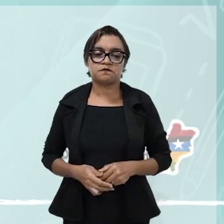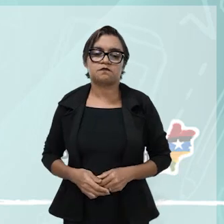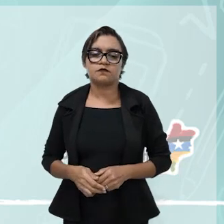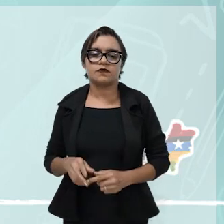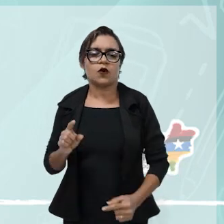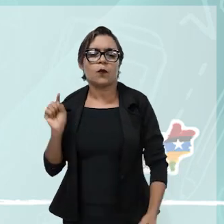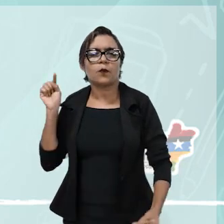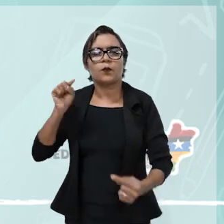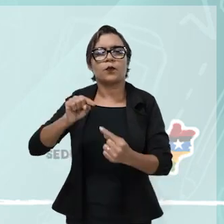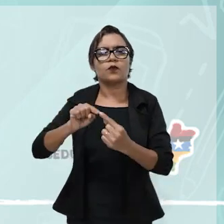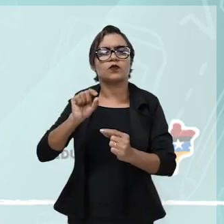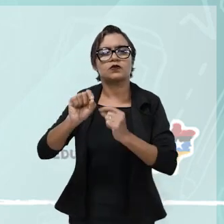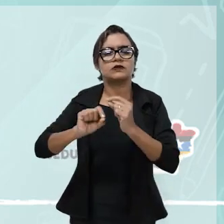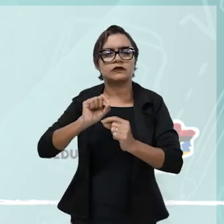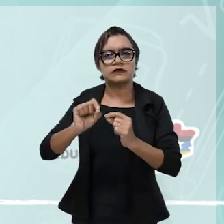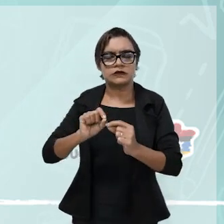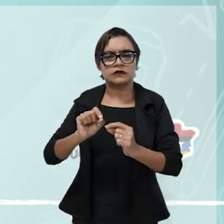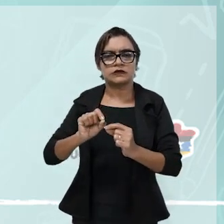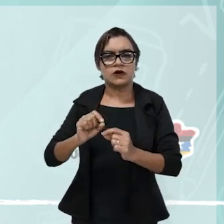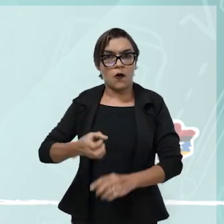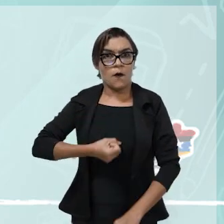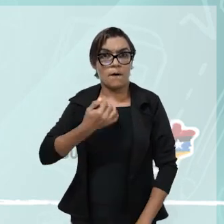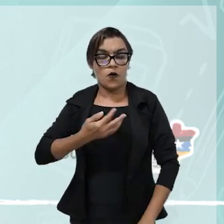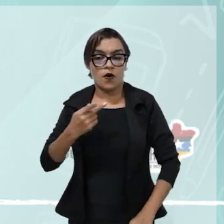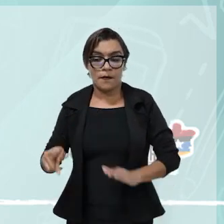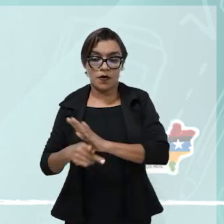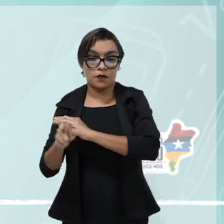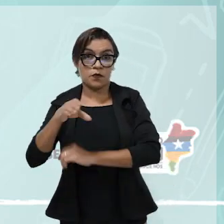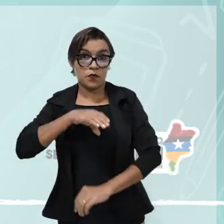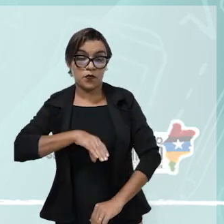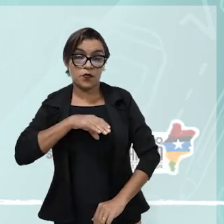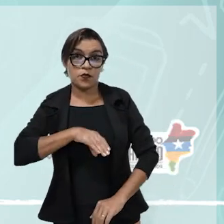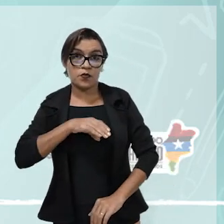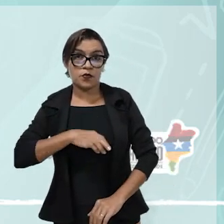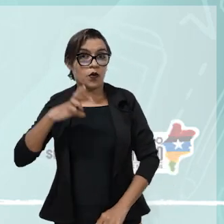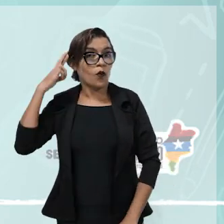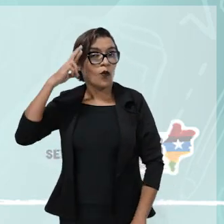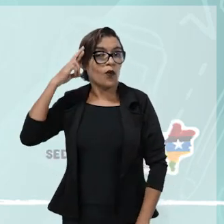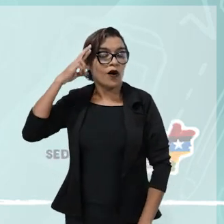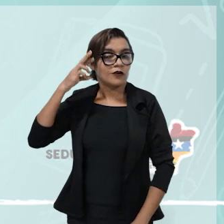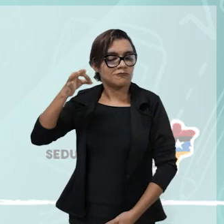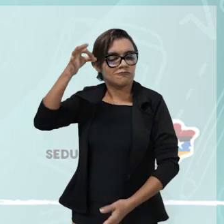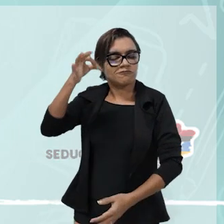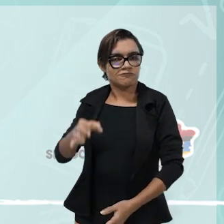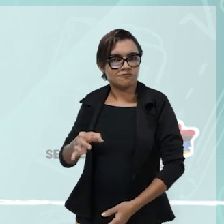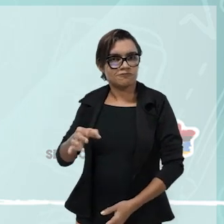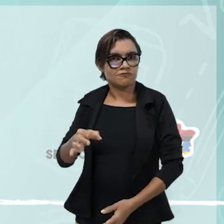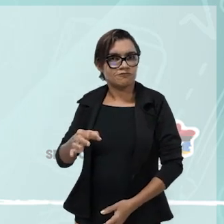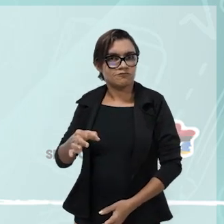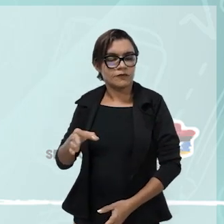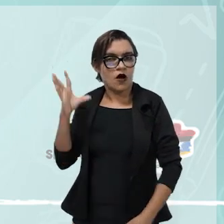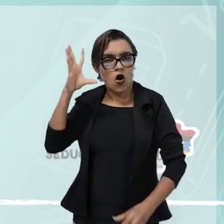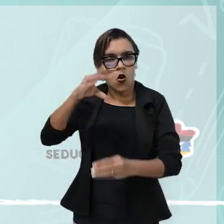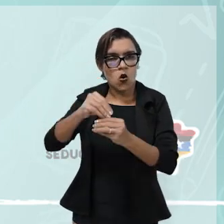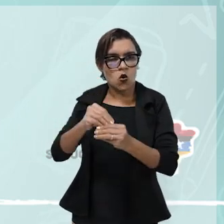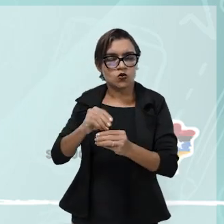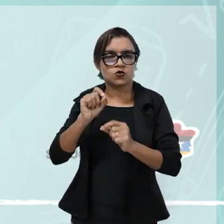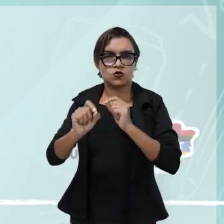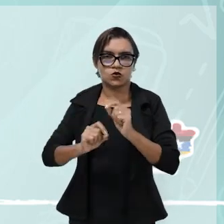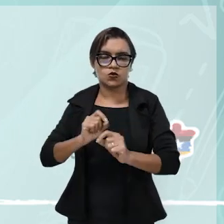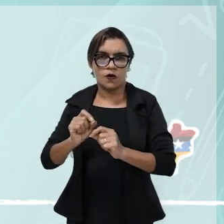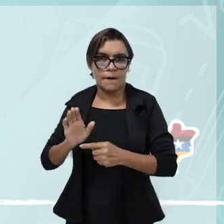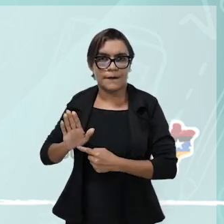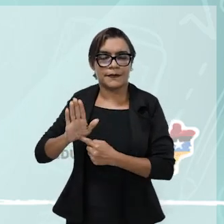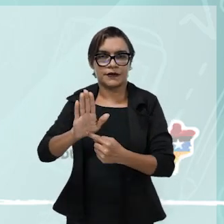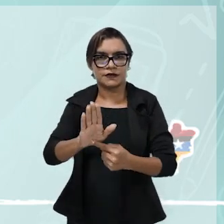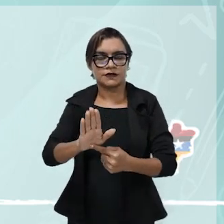é que o poema do mestre português é construído baseado num raciocínio lógico que leva a uma conclusão final. Essa argumentação fundamentada na